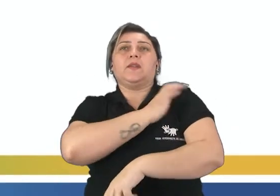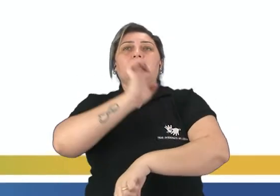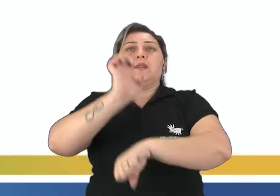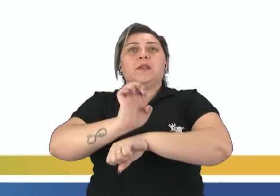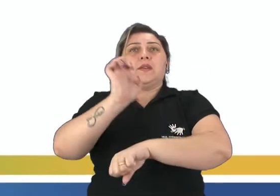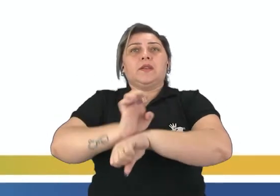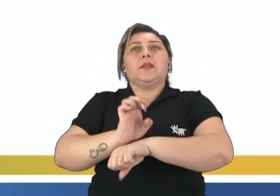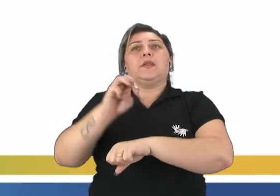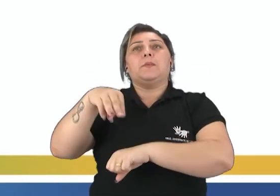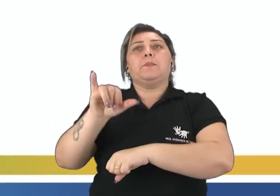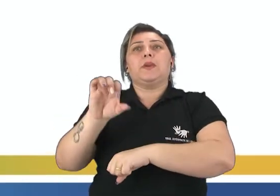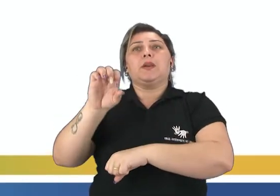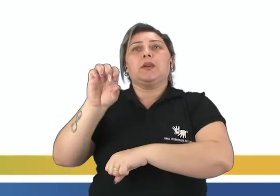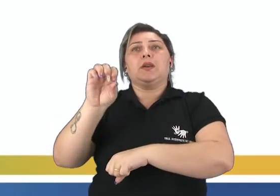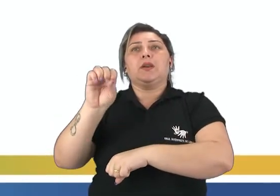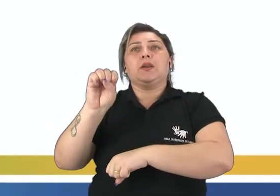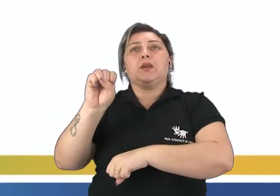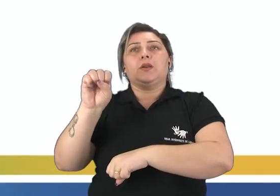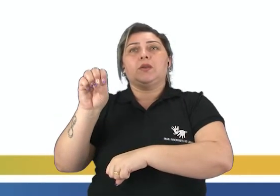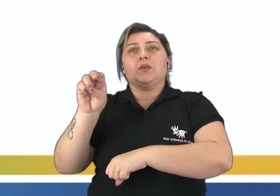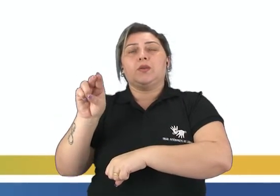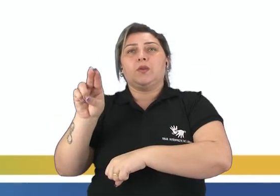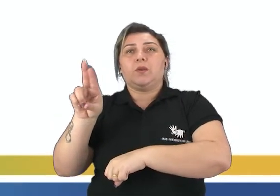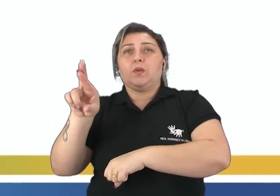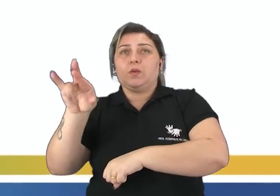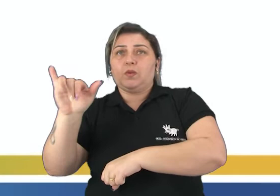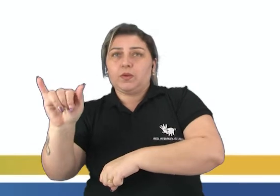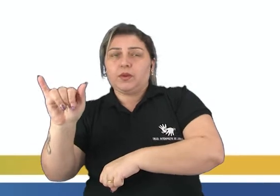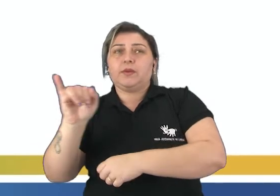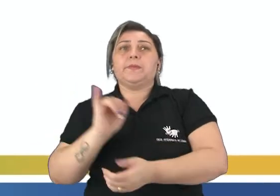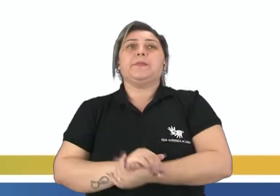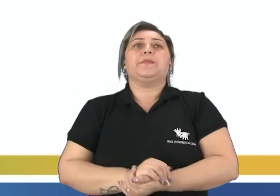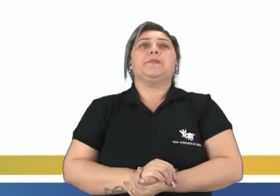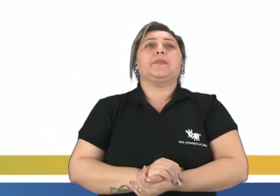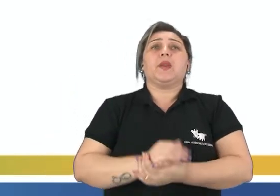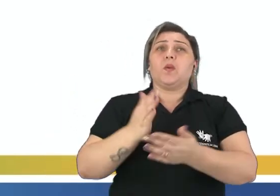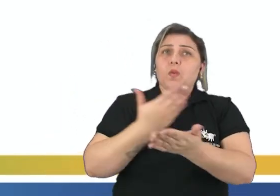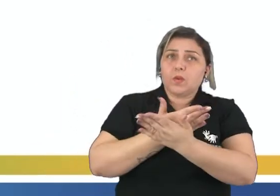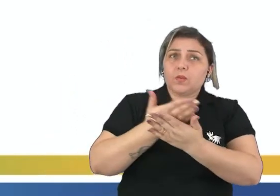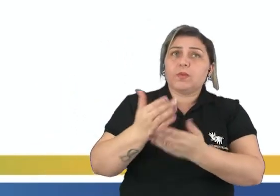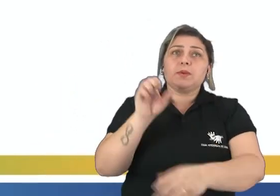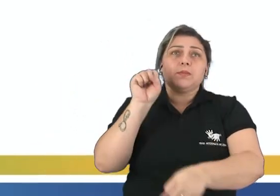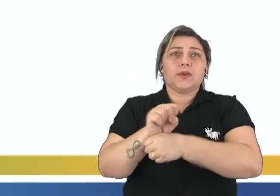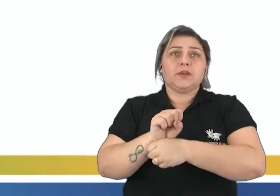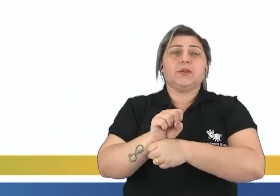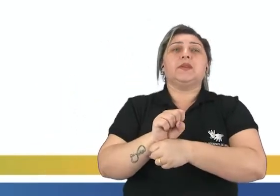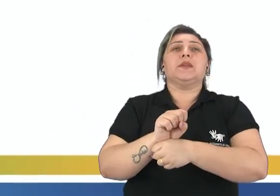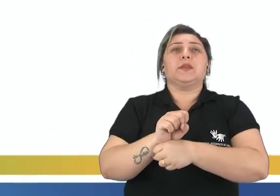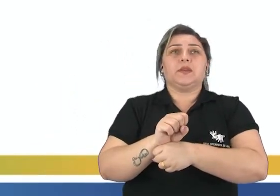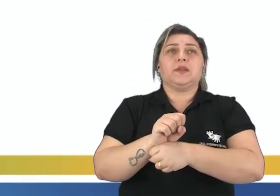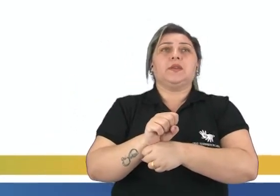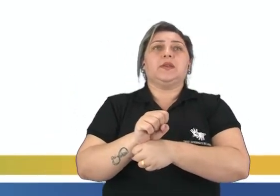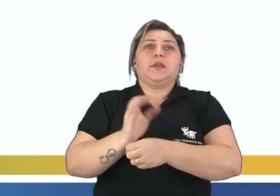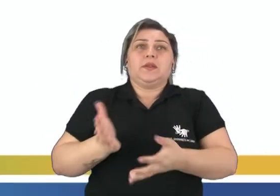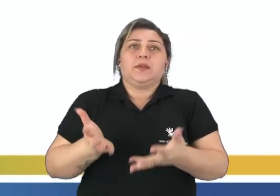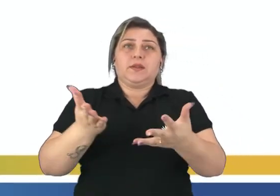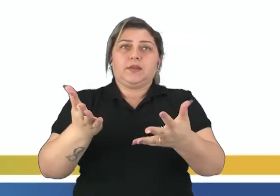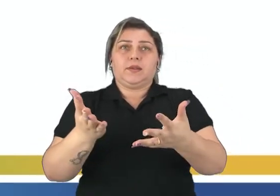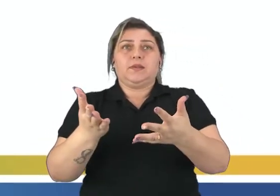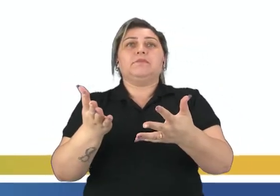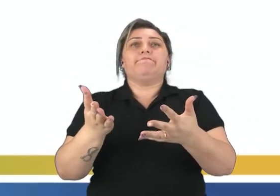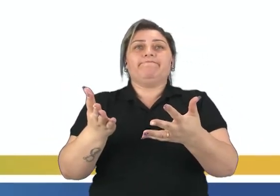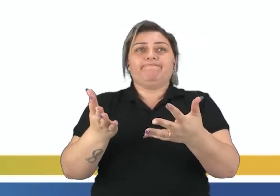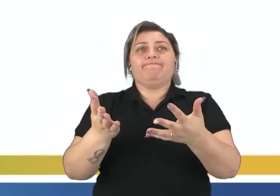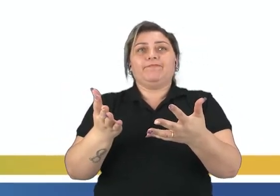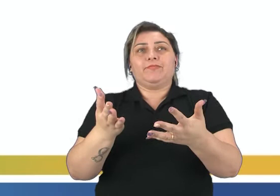Minnesota, onde foi nascida e criada, né? A sua iniciativa de pausar a carreira foi com o intuito de causar